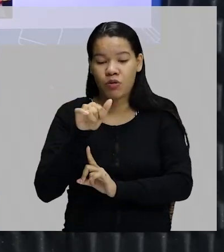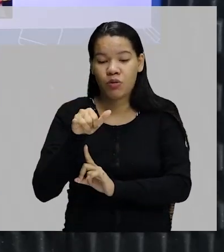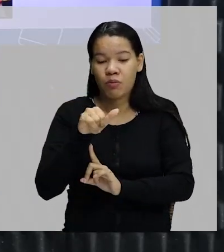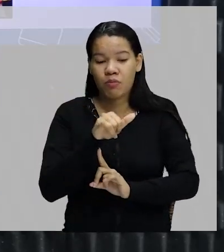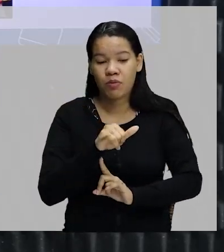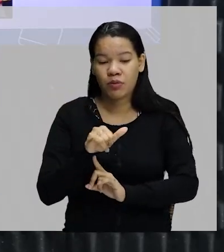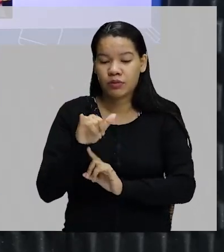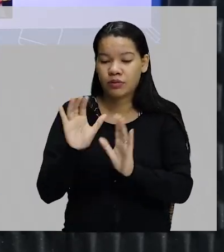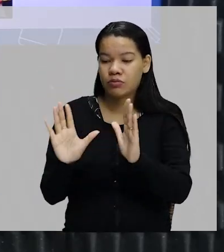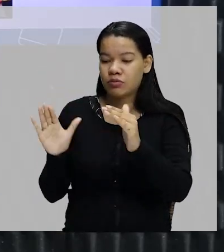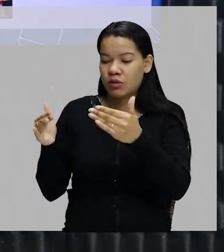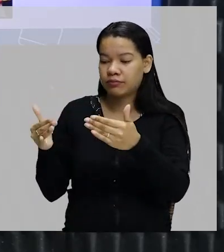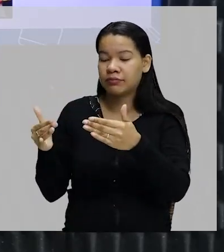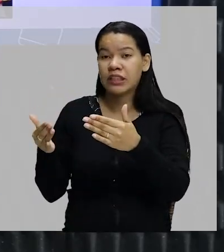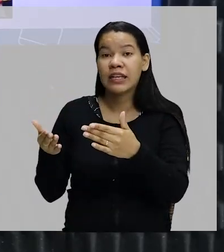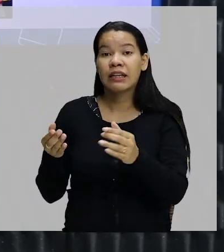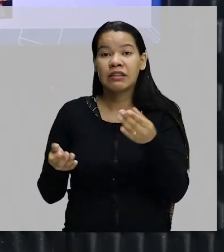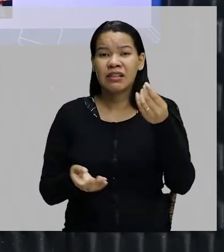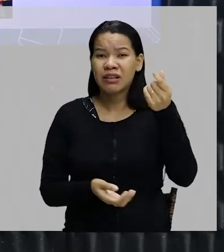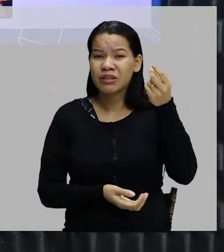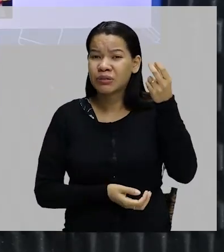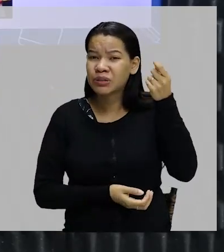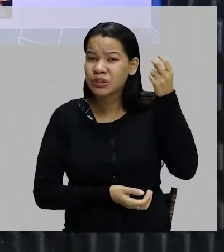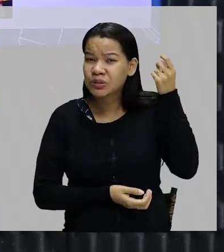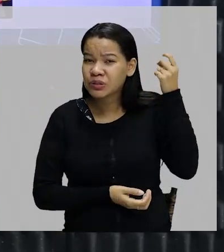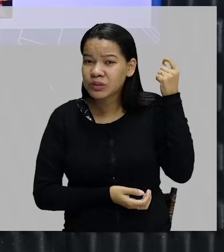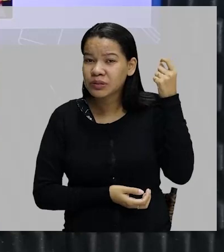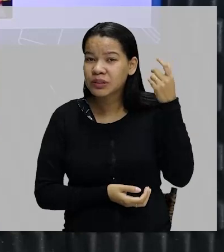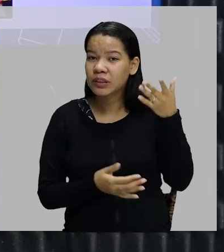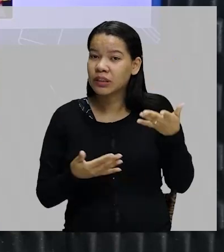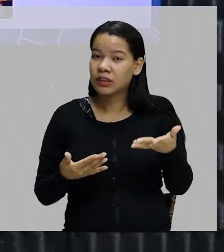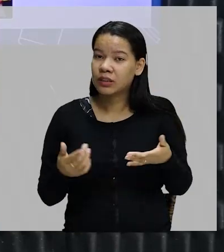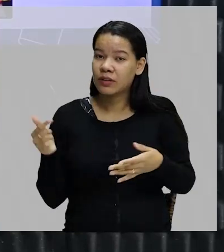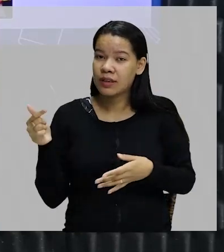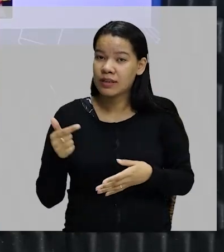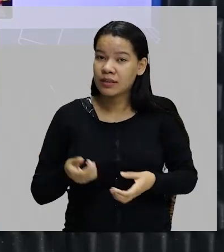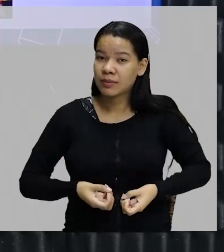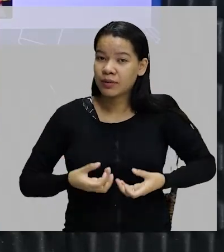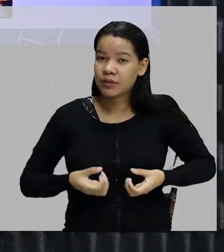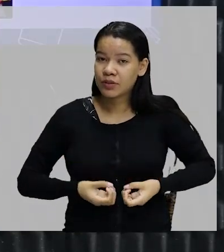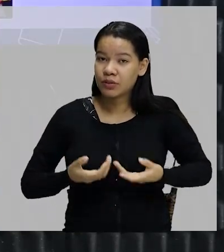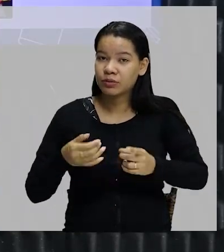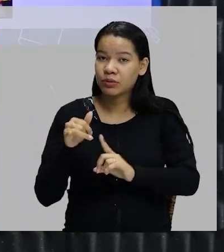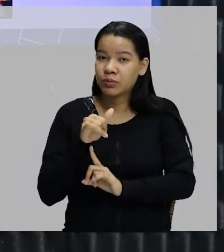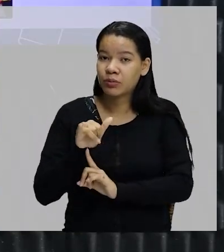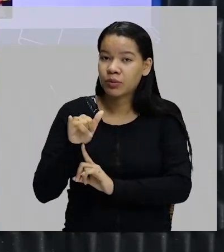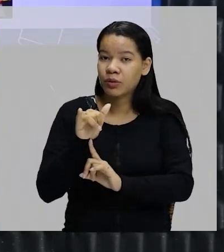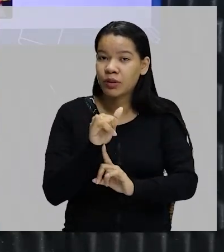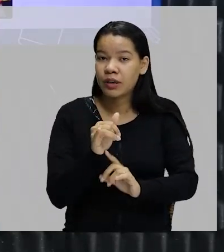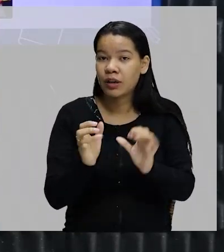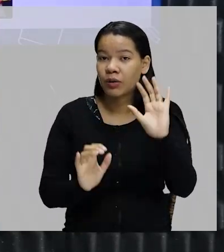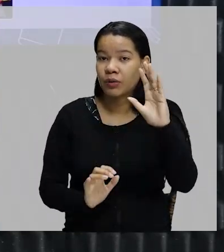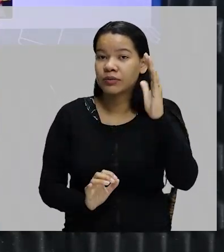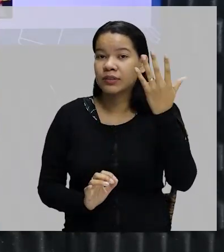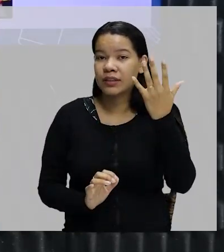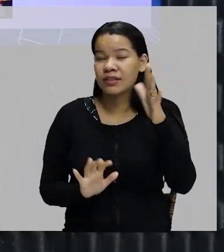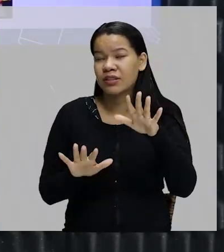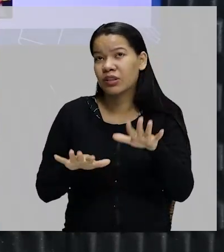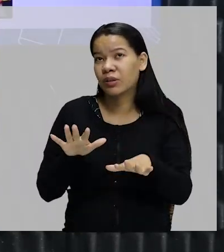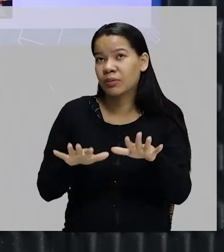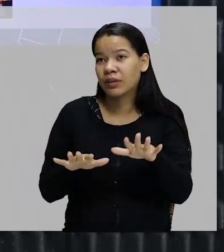de tudo desde a antiguidade. Então a manifestação do Bumba Meu Boi ela acontece de forma